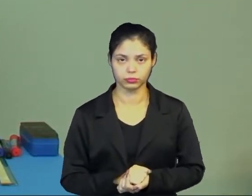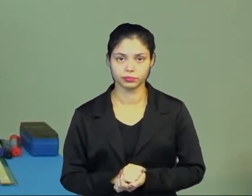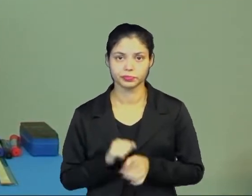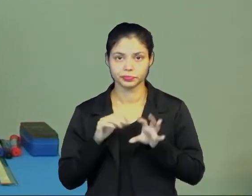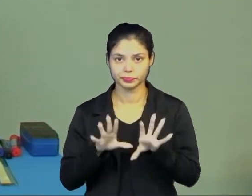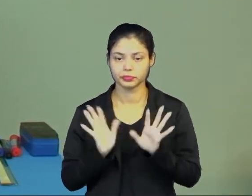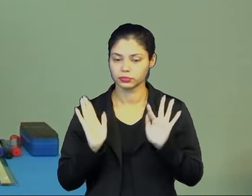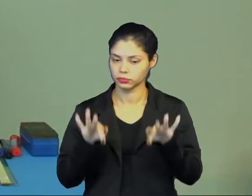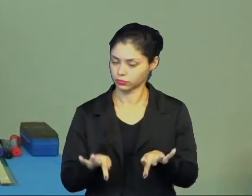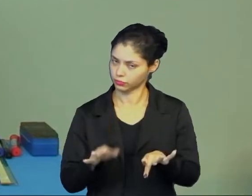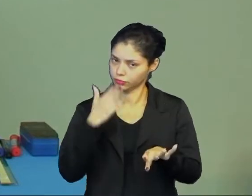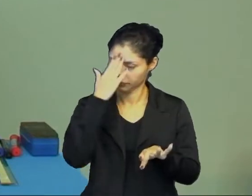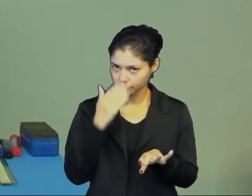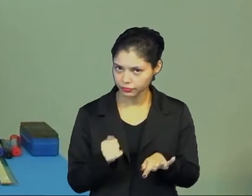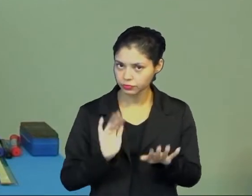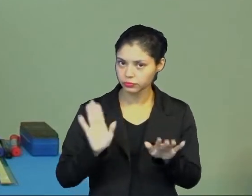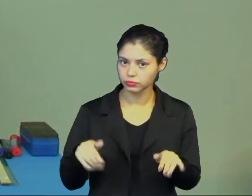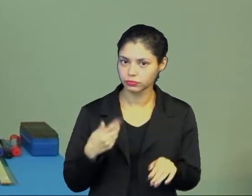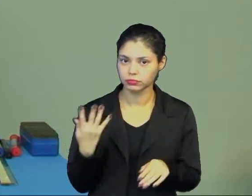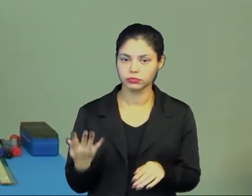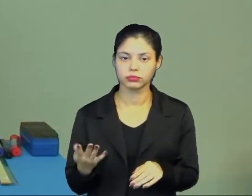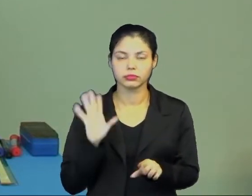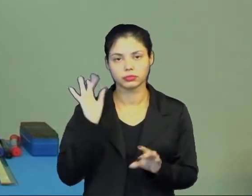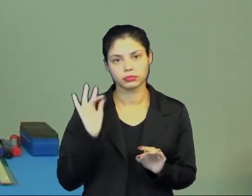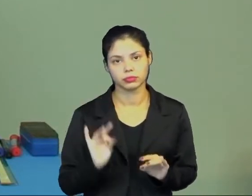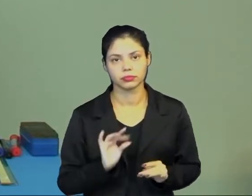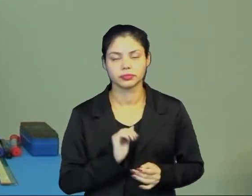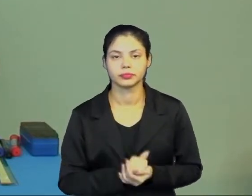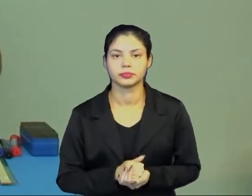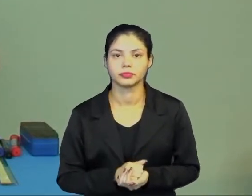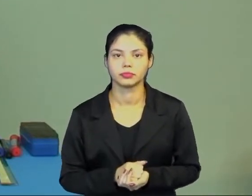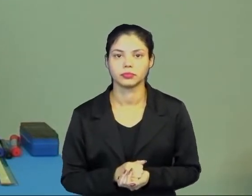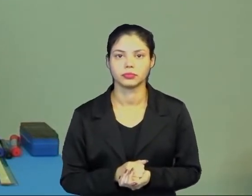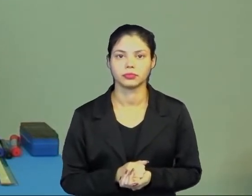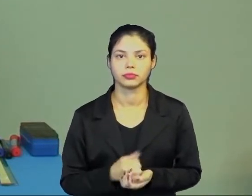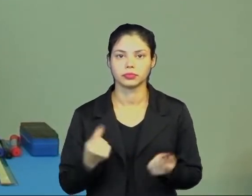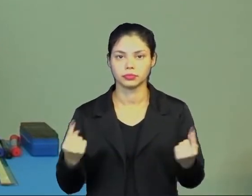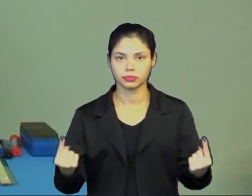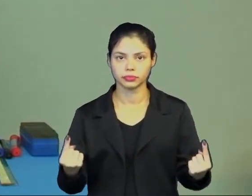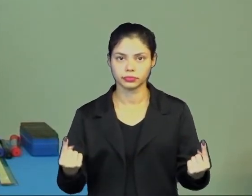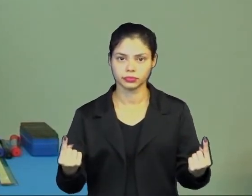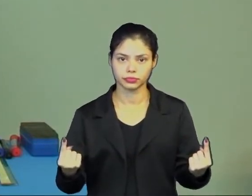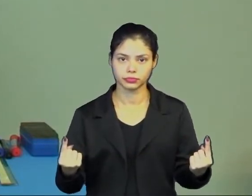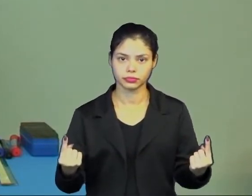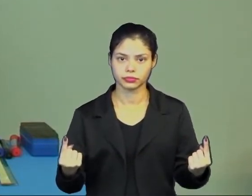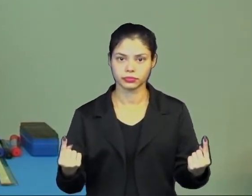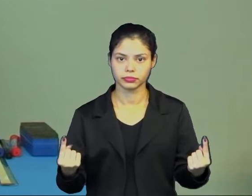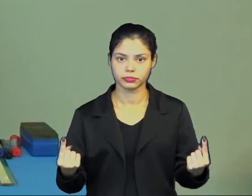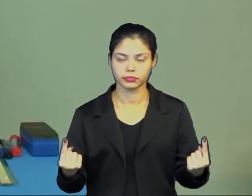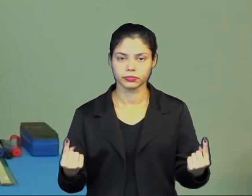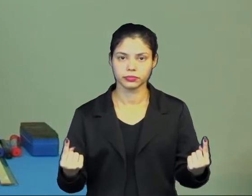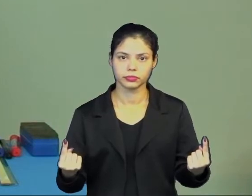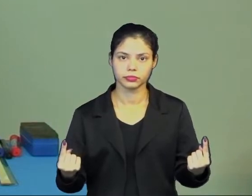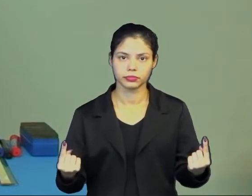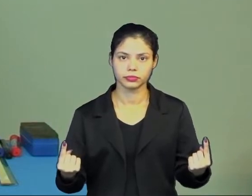aí, ao final, nós vamos saber a quantidade de cada um. 1,